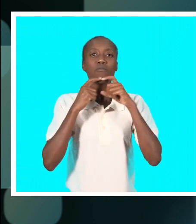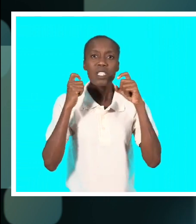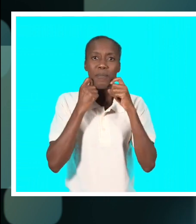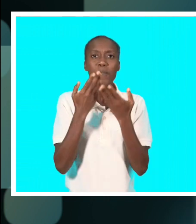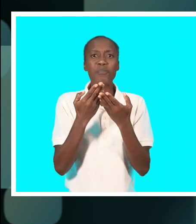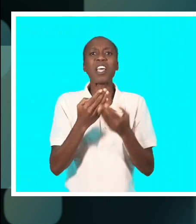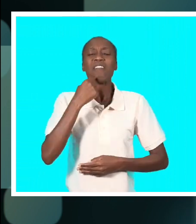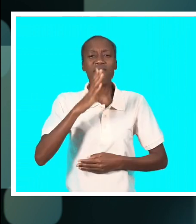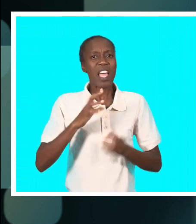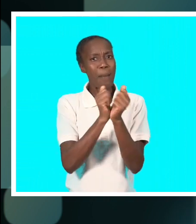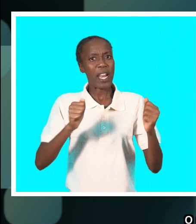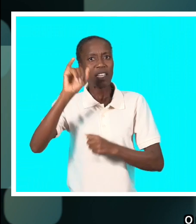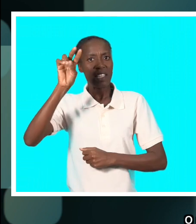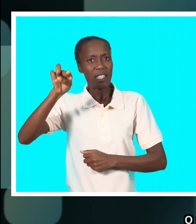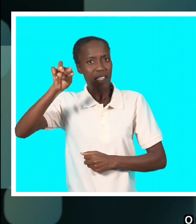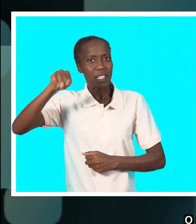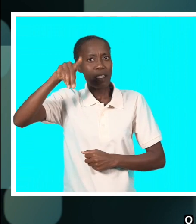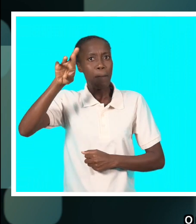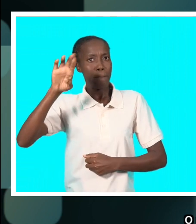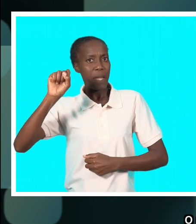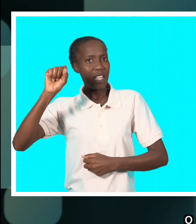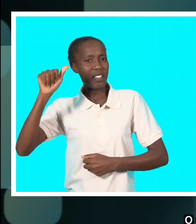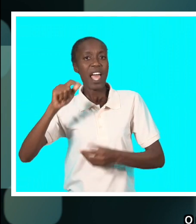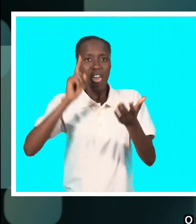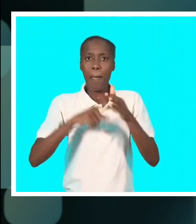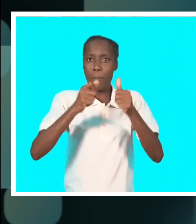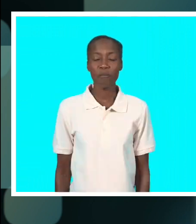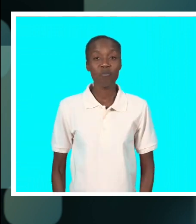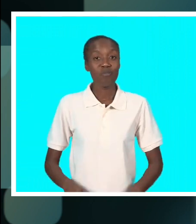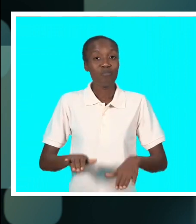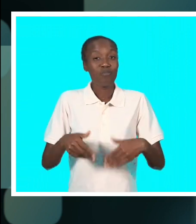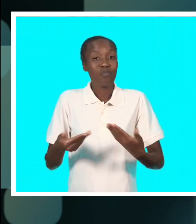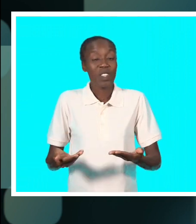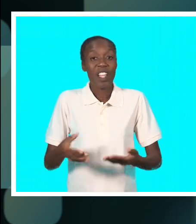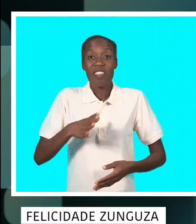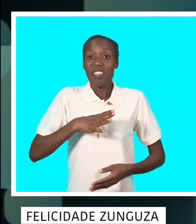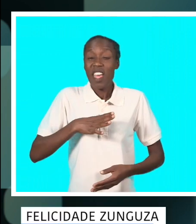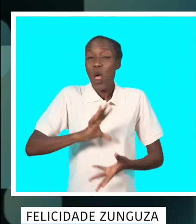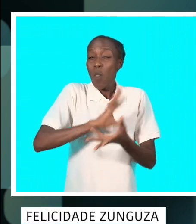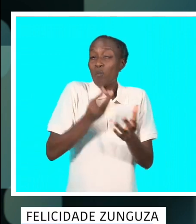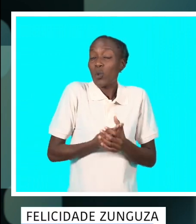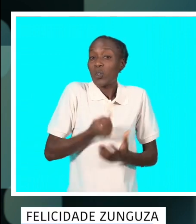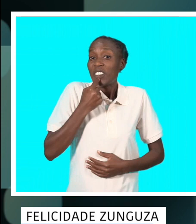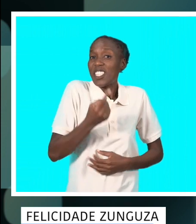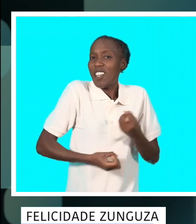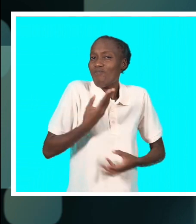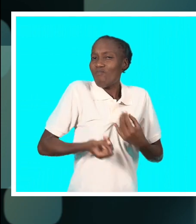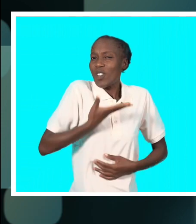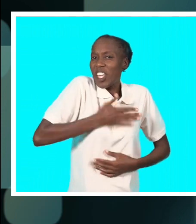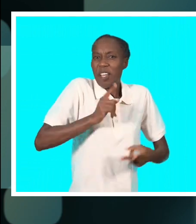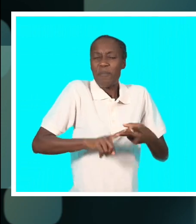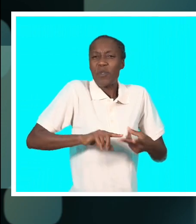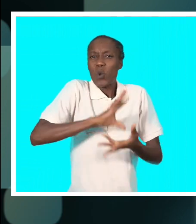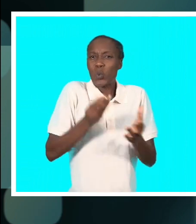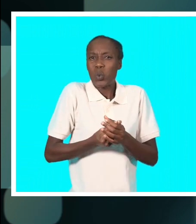expressão em Moçambique, há liberdade de imprensa em Moçambique. Isto é muito bom, porque ajuda a desenvolver o próprio país. Nós ainda temos situações em que não podemos dizer tudo o que nós